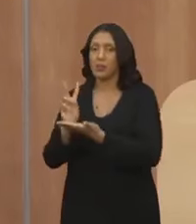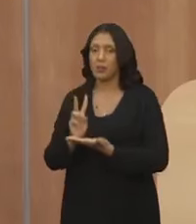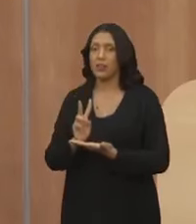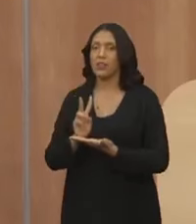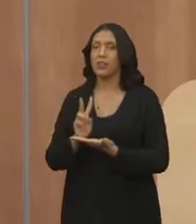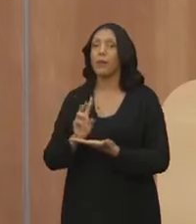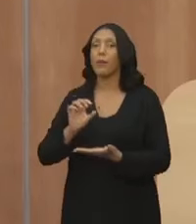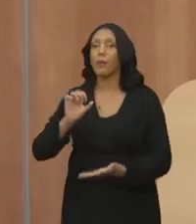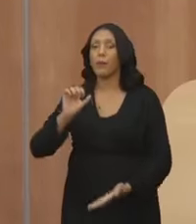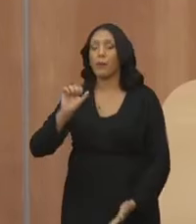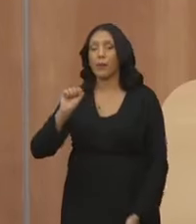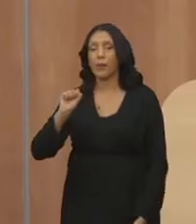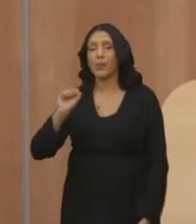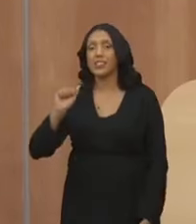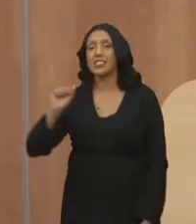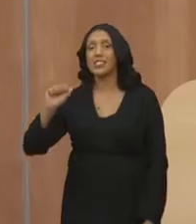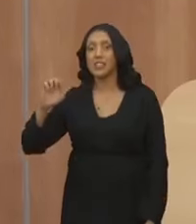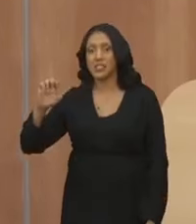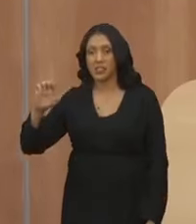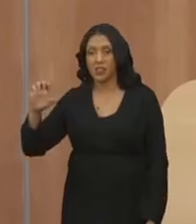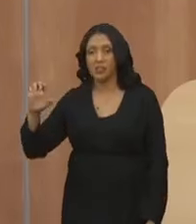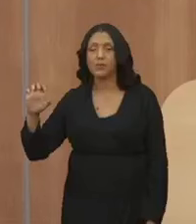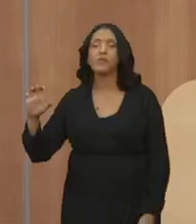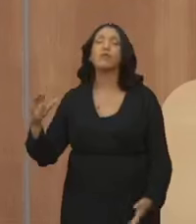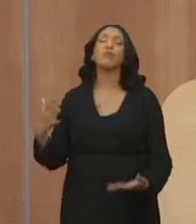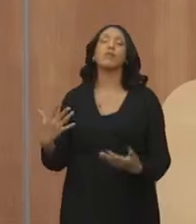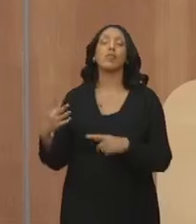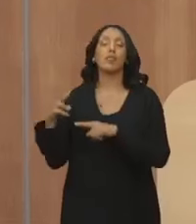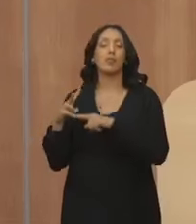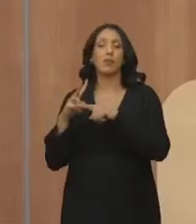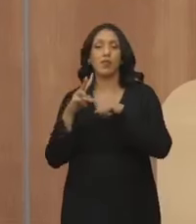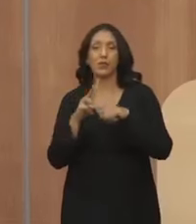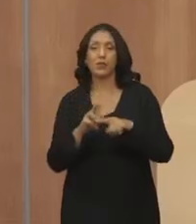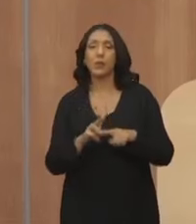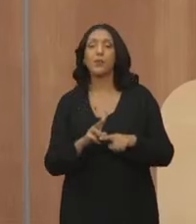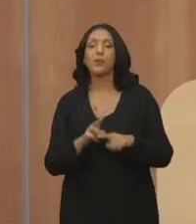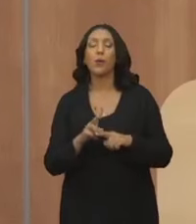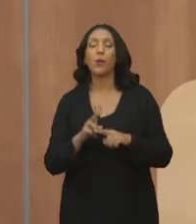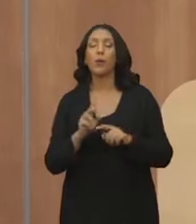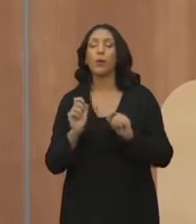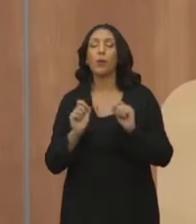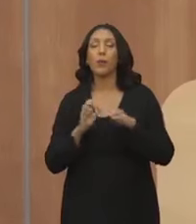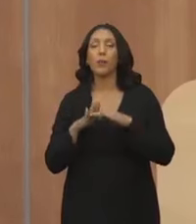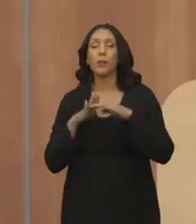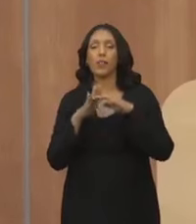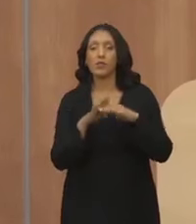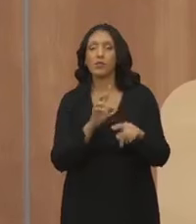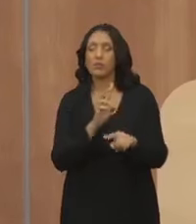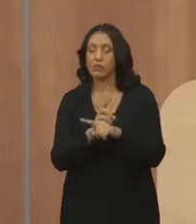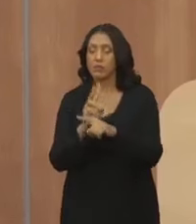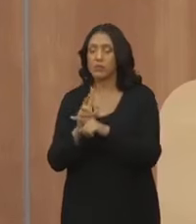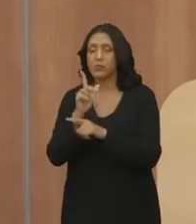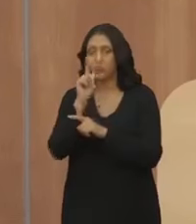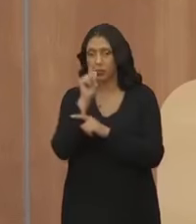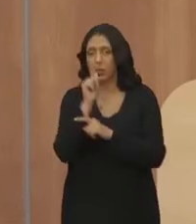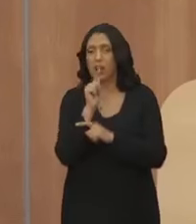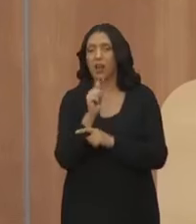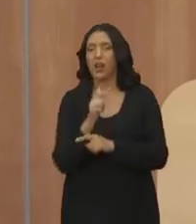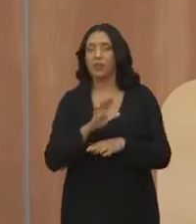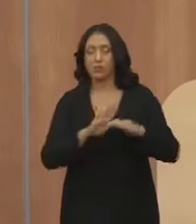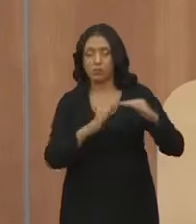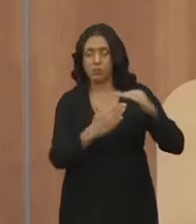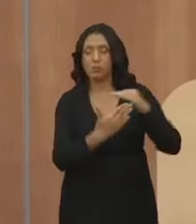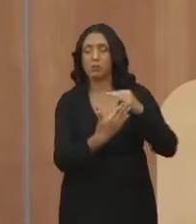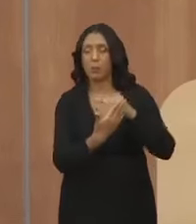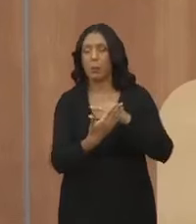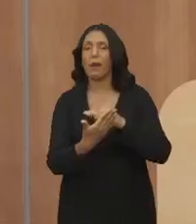lá. Eu quero recordar aqui, como que a gente não tinha associação, os moradores do Jardim